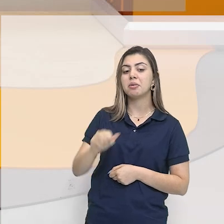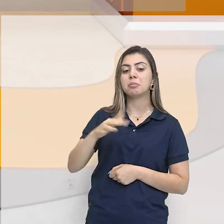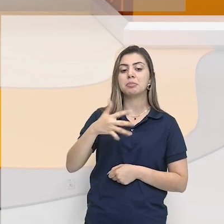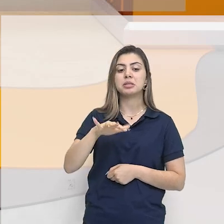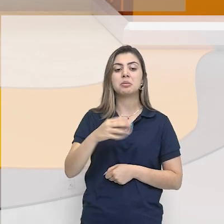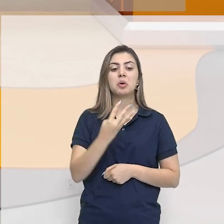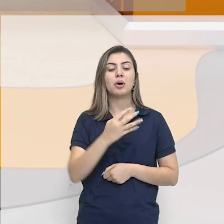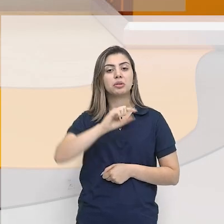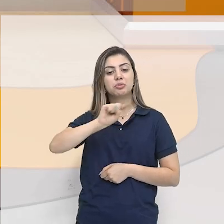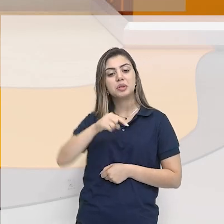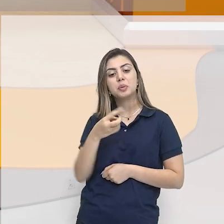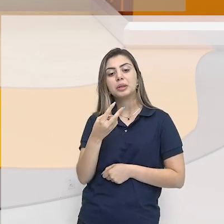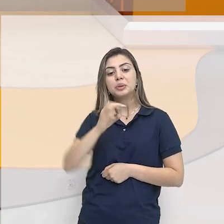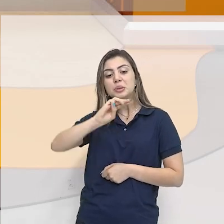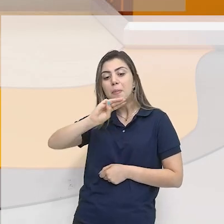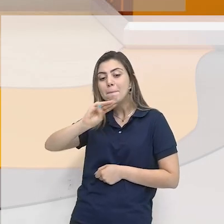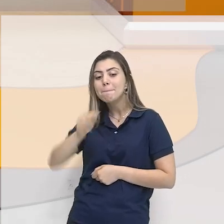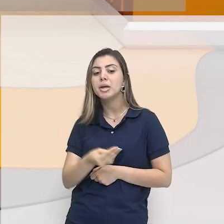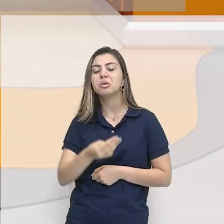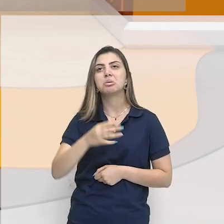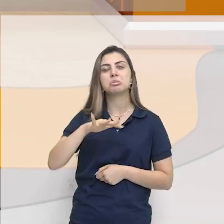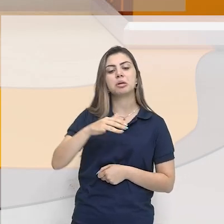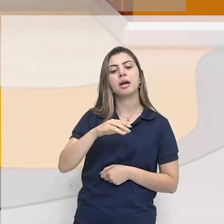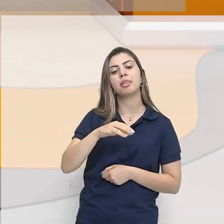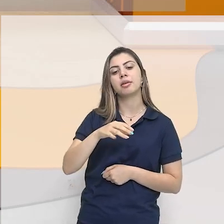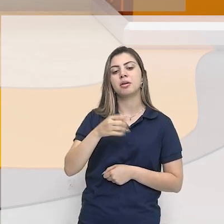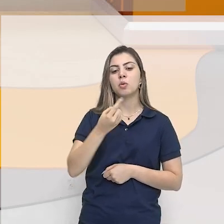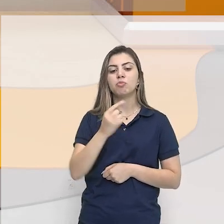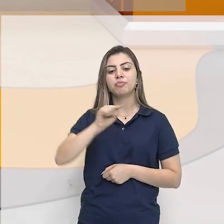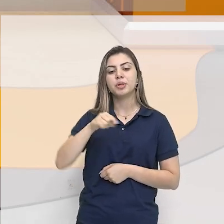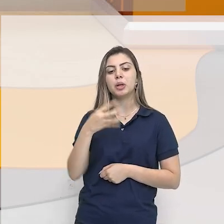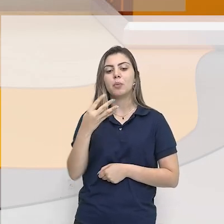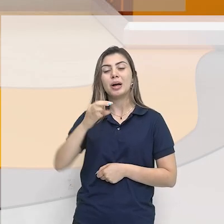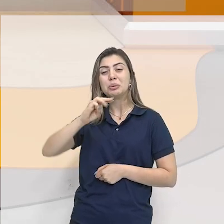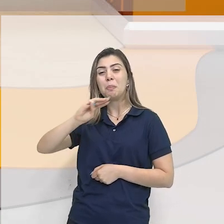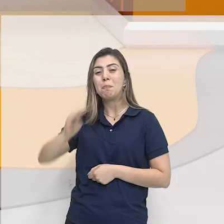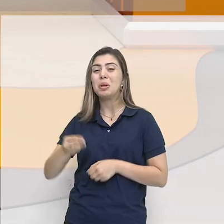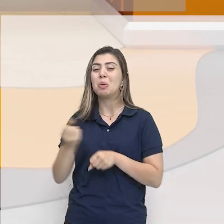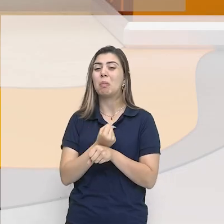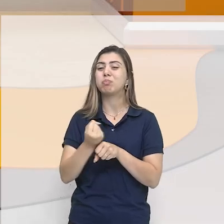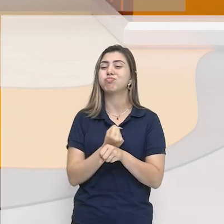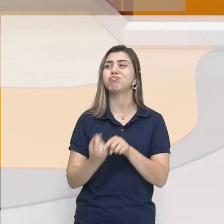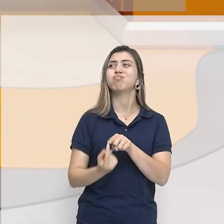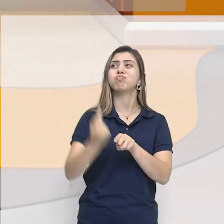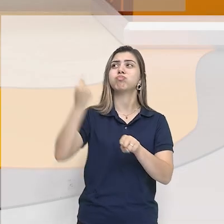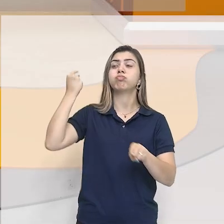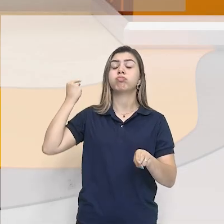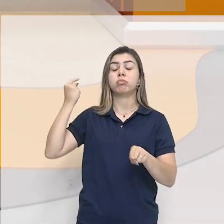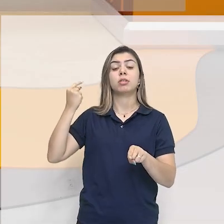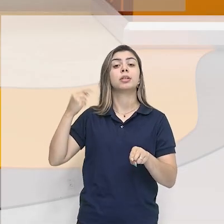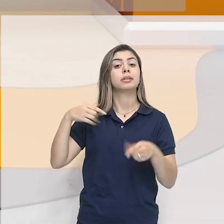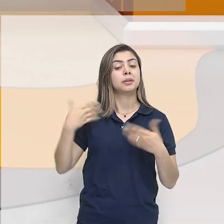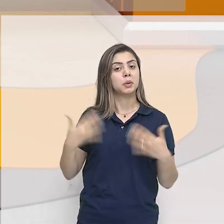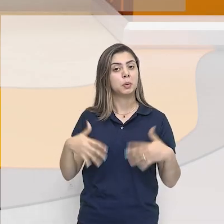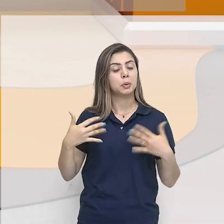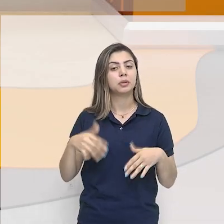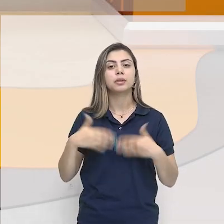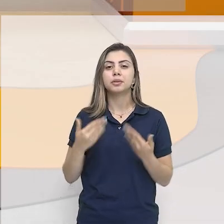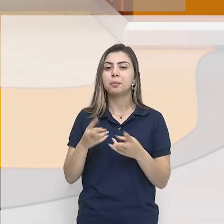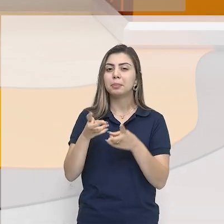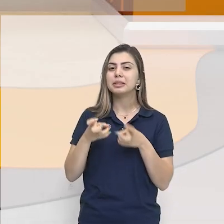entre 4,2 milhões e 1,4 milhões de anos. Então, perceba que é um longo processo